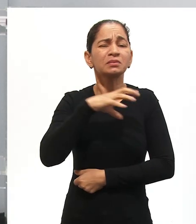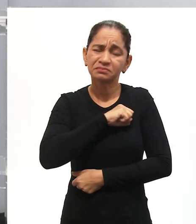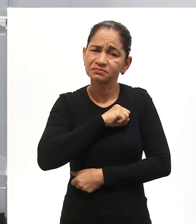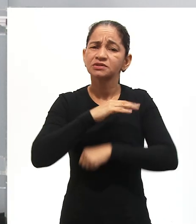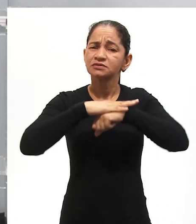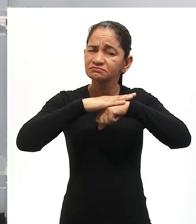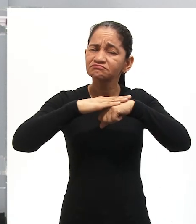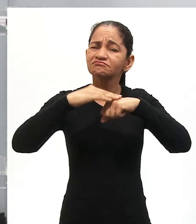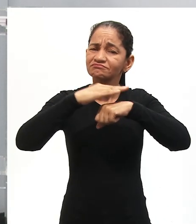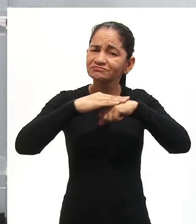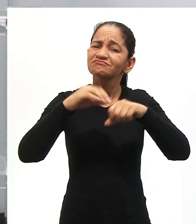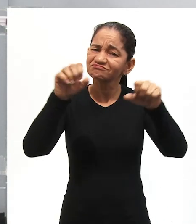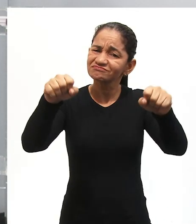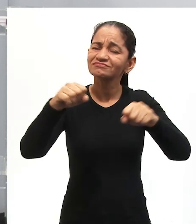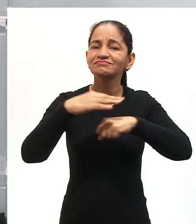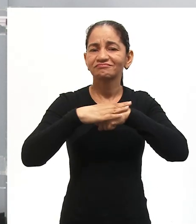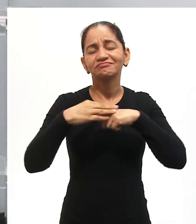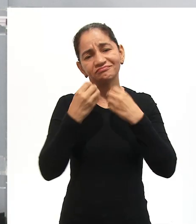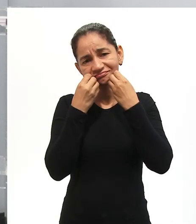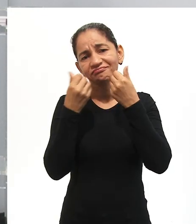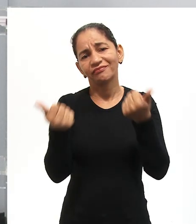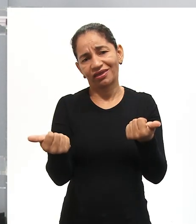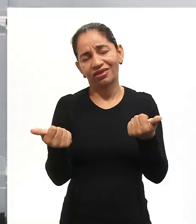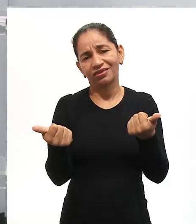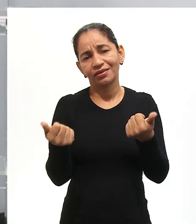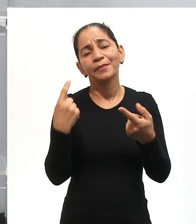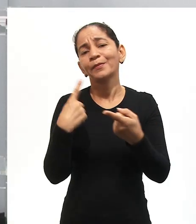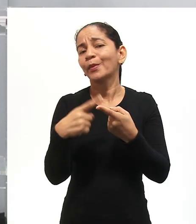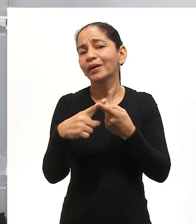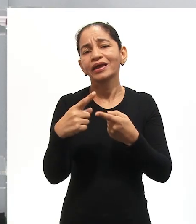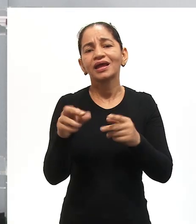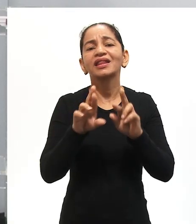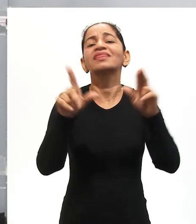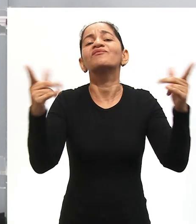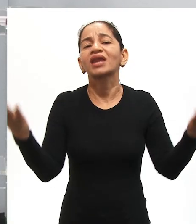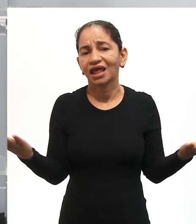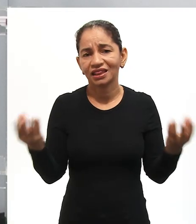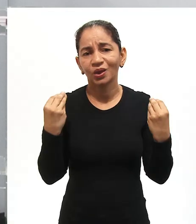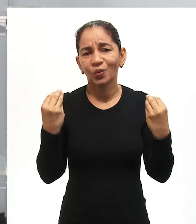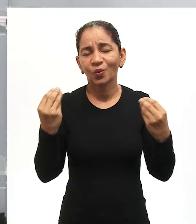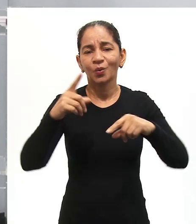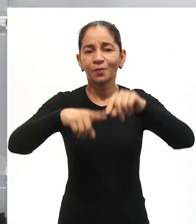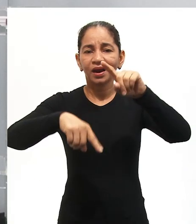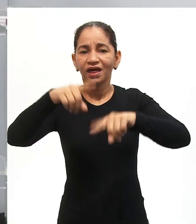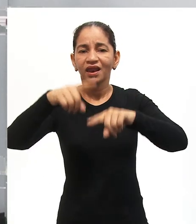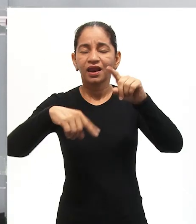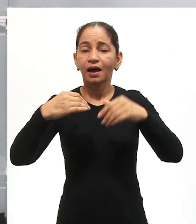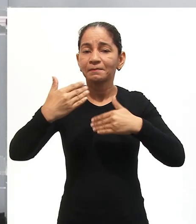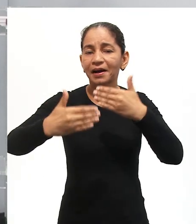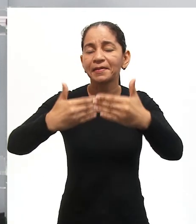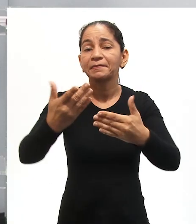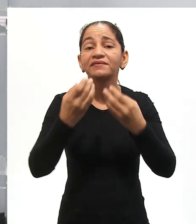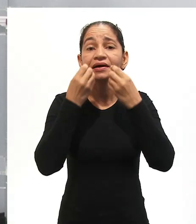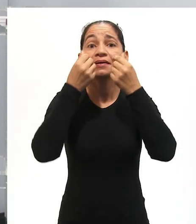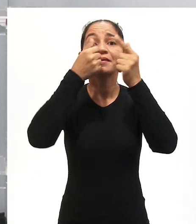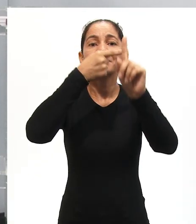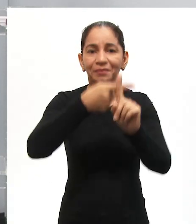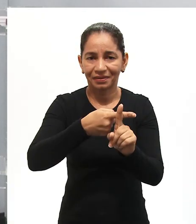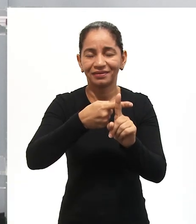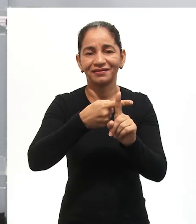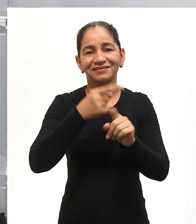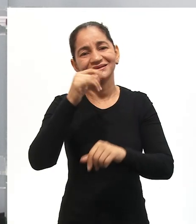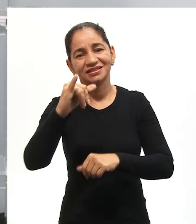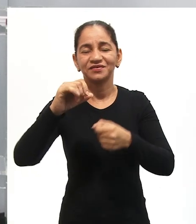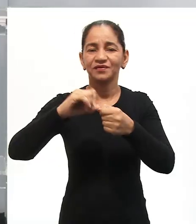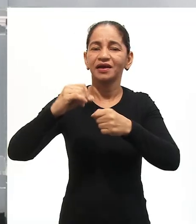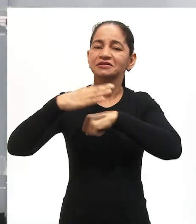esse material, porque não tem como não ser diferente a repercussão desse